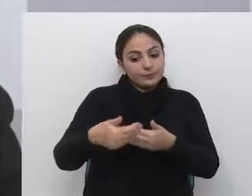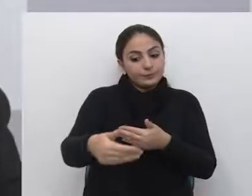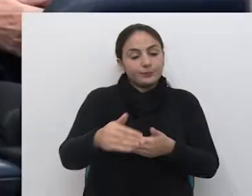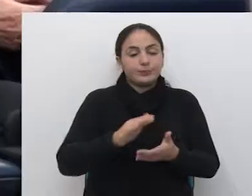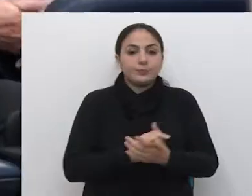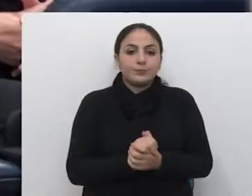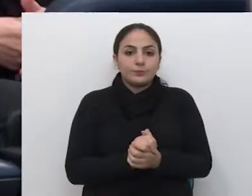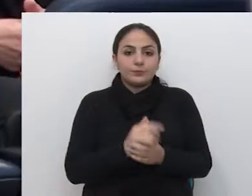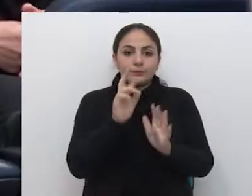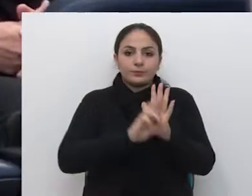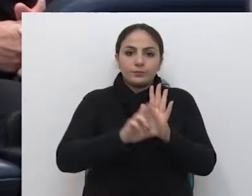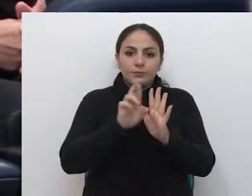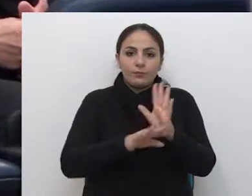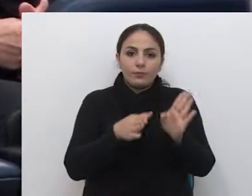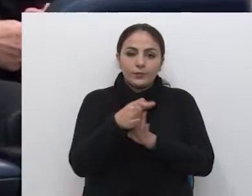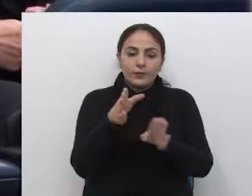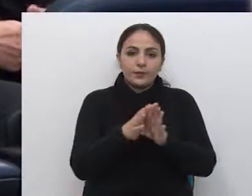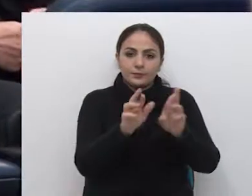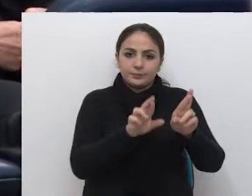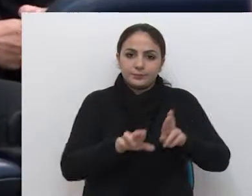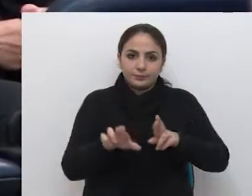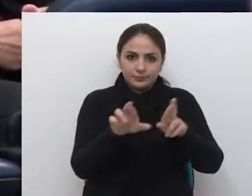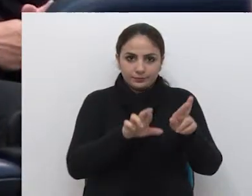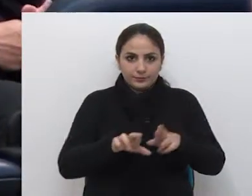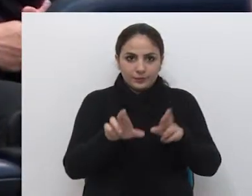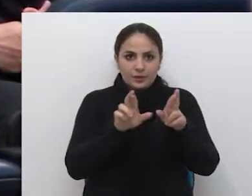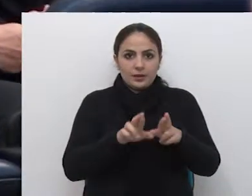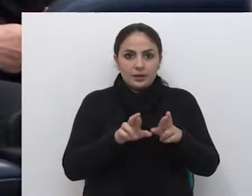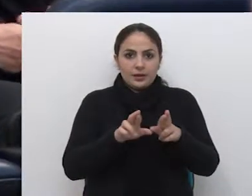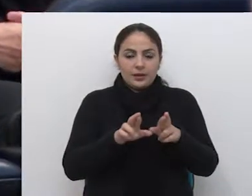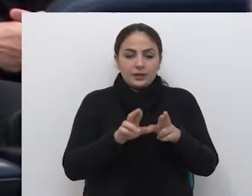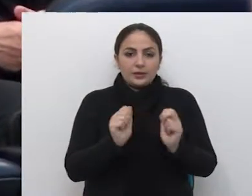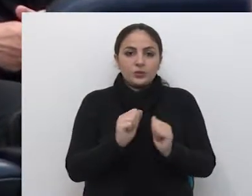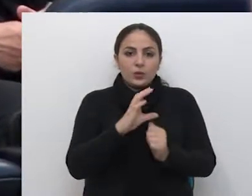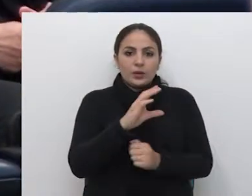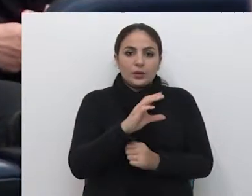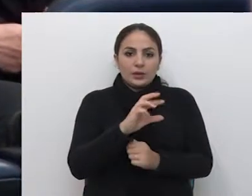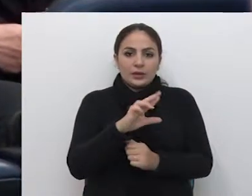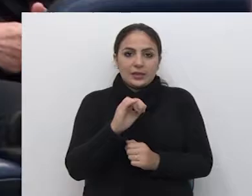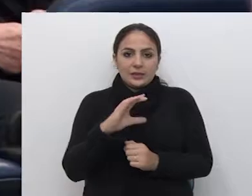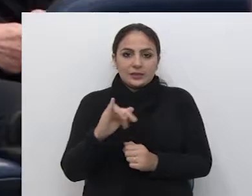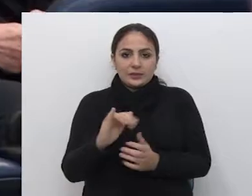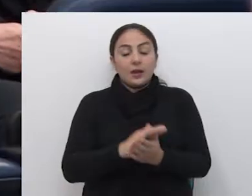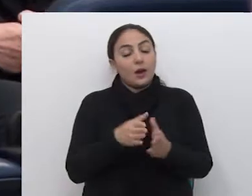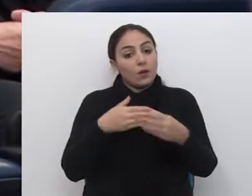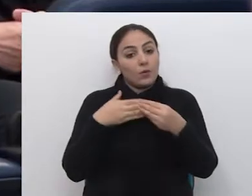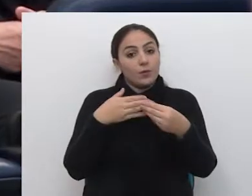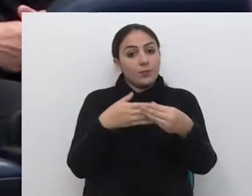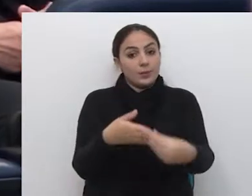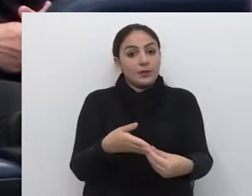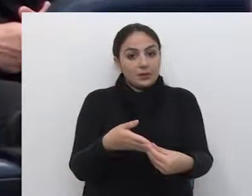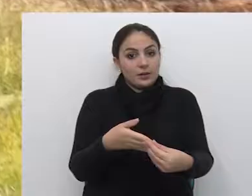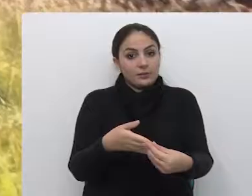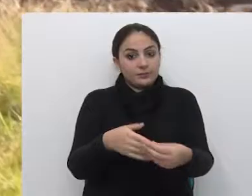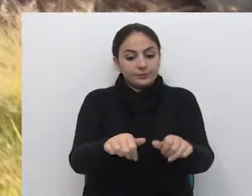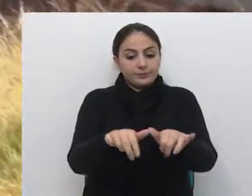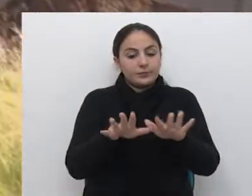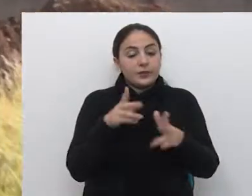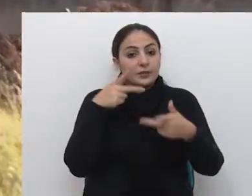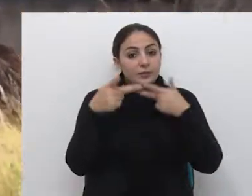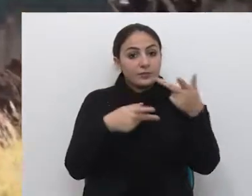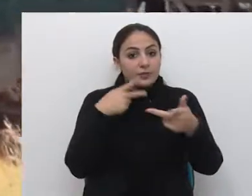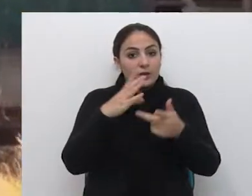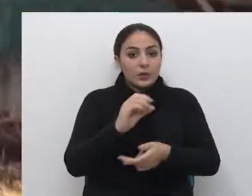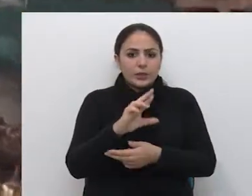logo ali na frente. Representantes do Conselho Regional de Corretores de Imóveis acompanharam a sessão plenária.